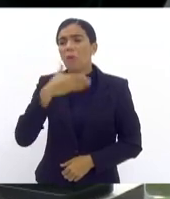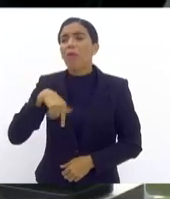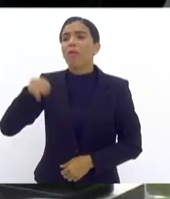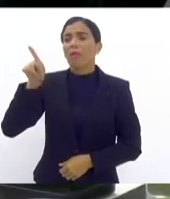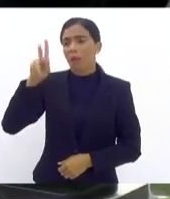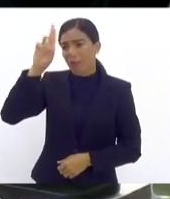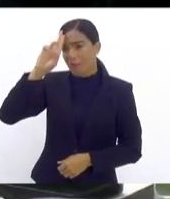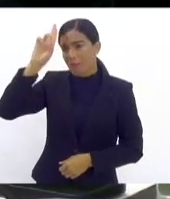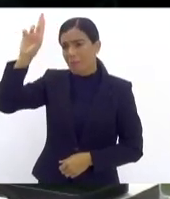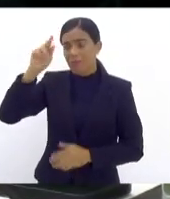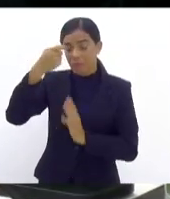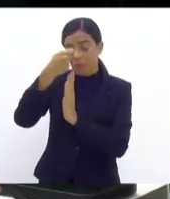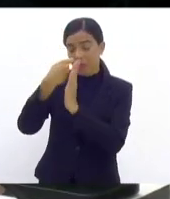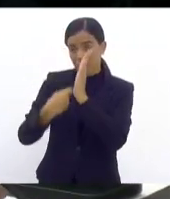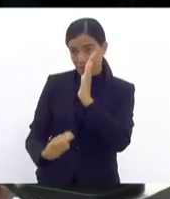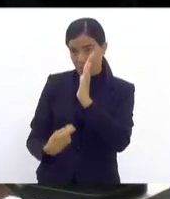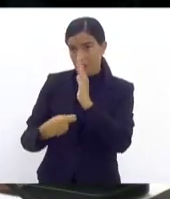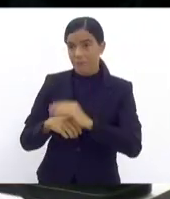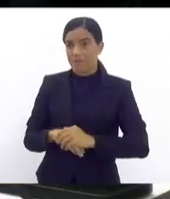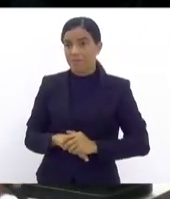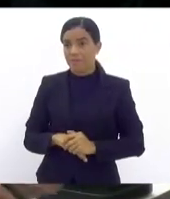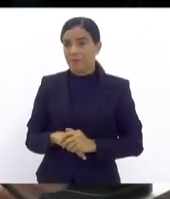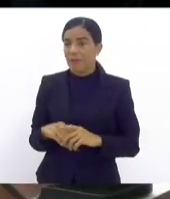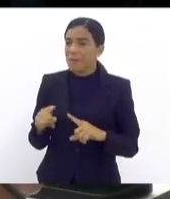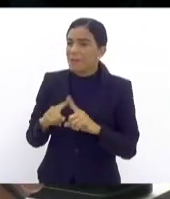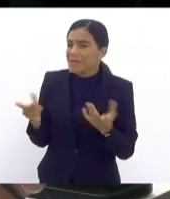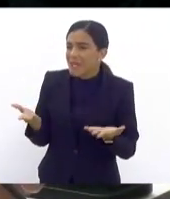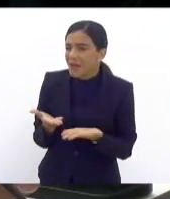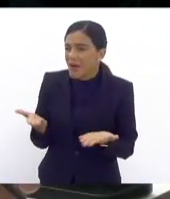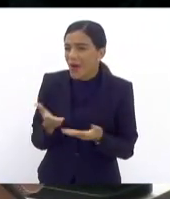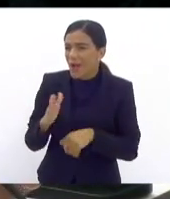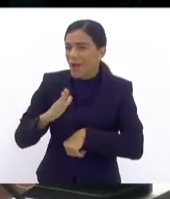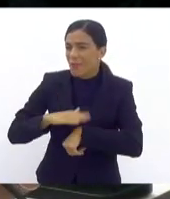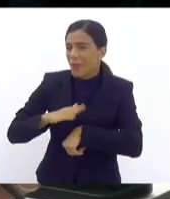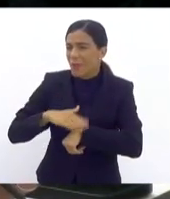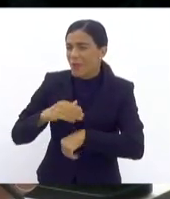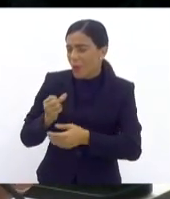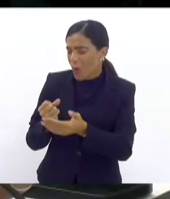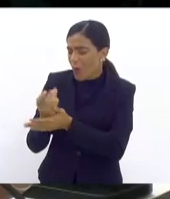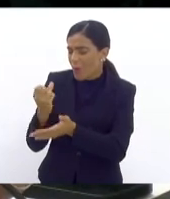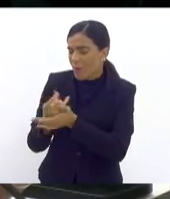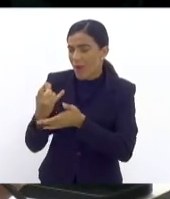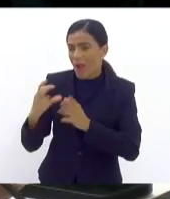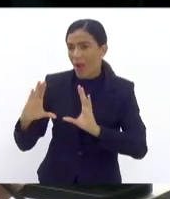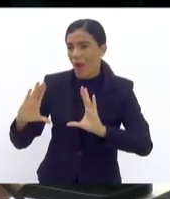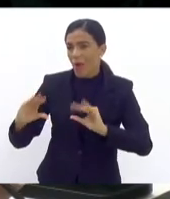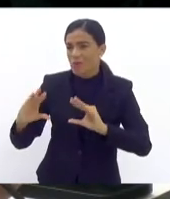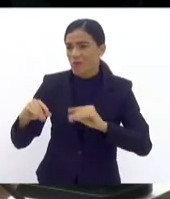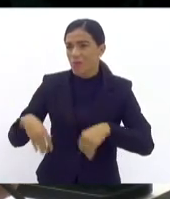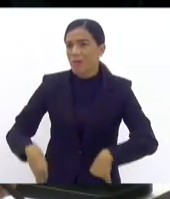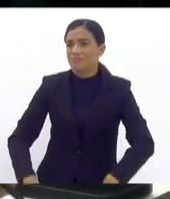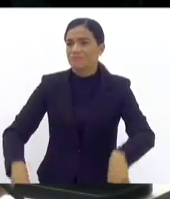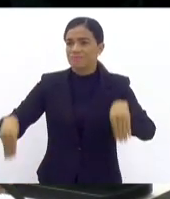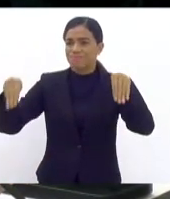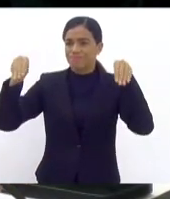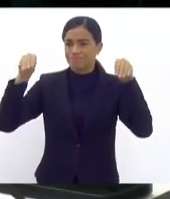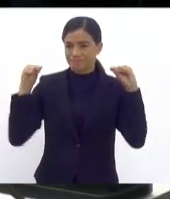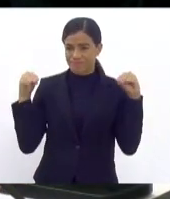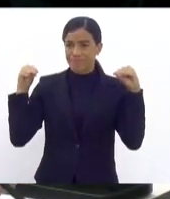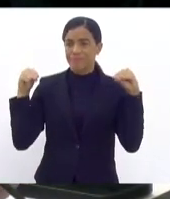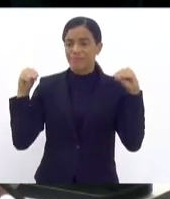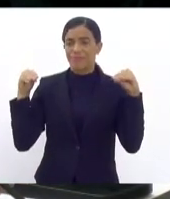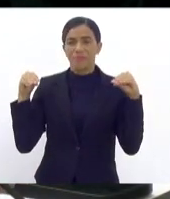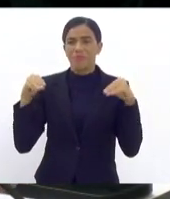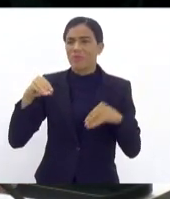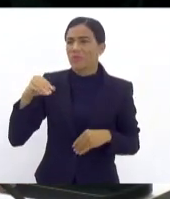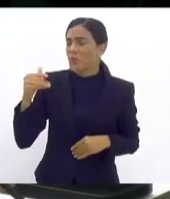quando eu sou relator. Agora, por exemplo, aqui no caso de aquisição de colchões e cobertores, não há nenhum